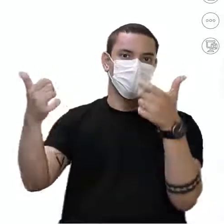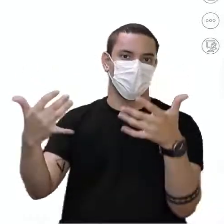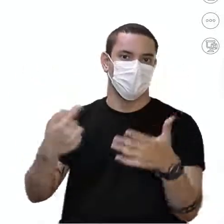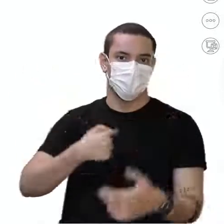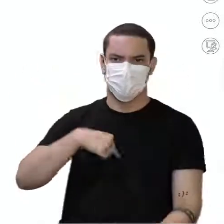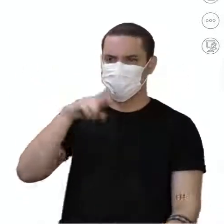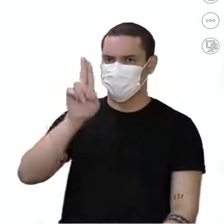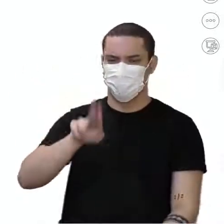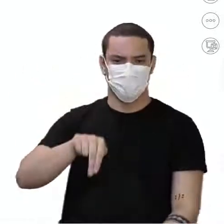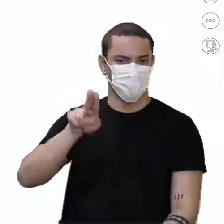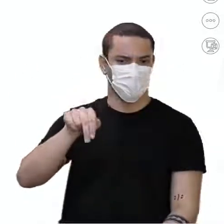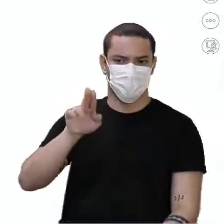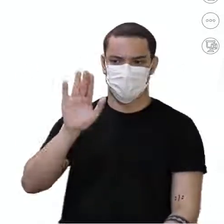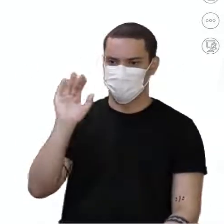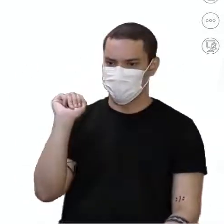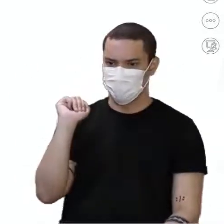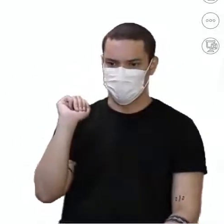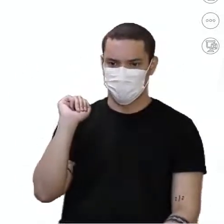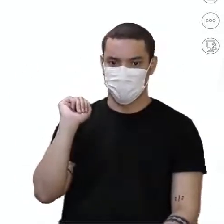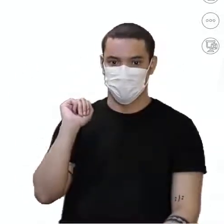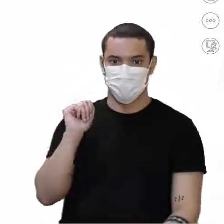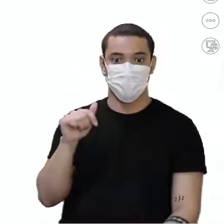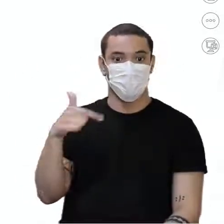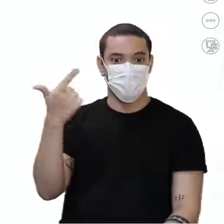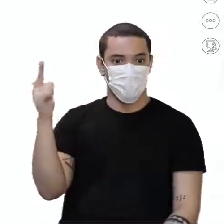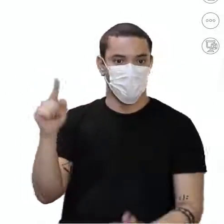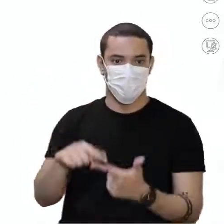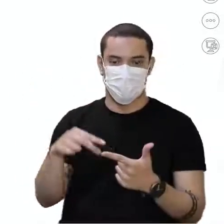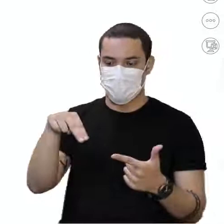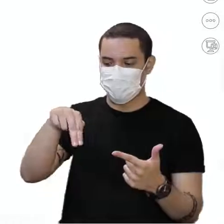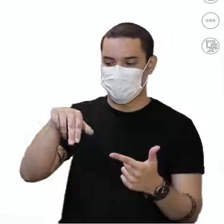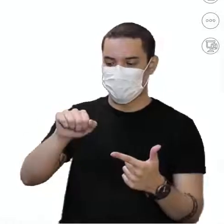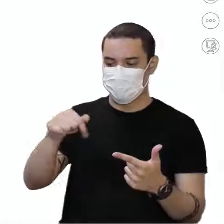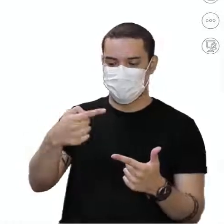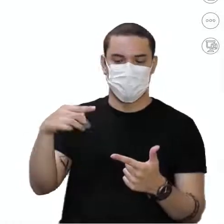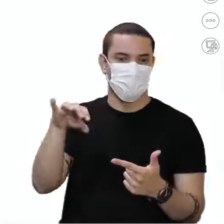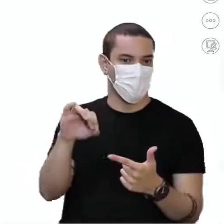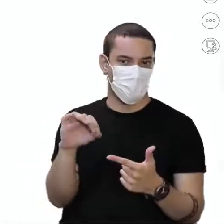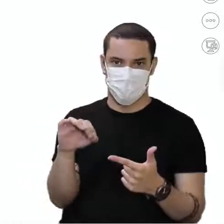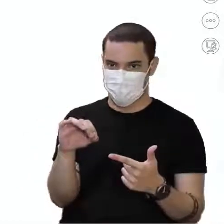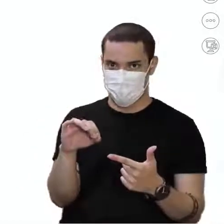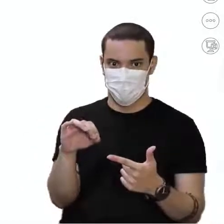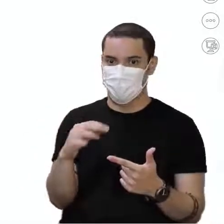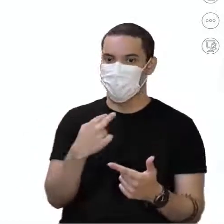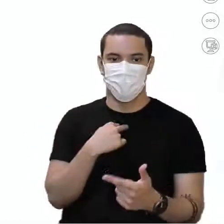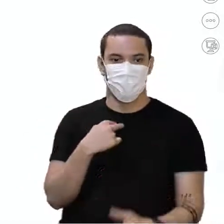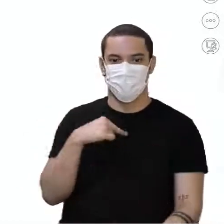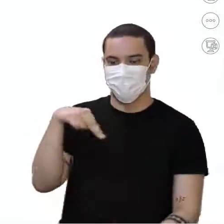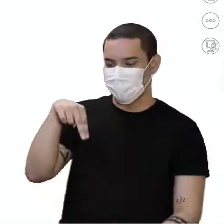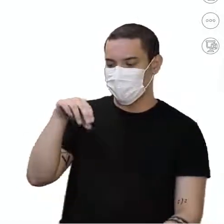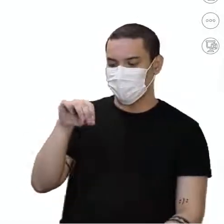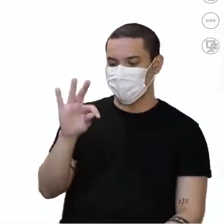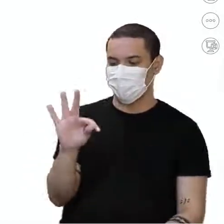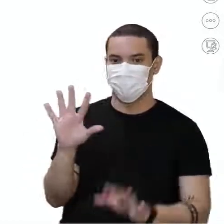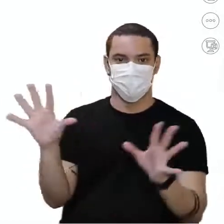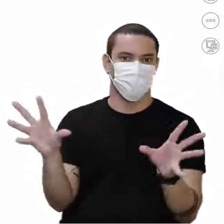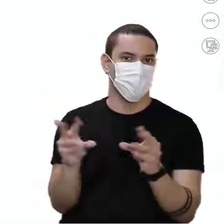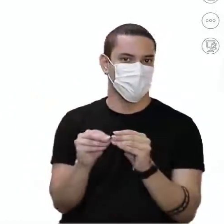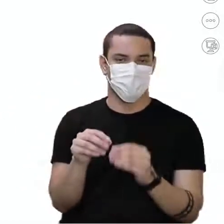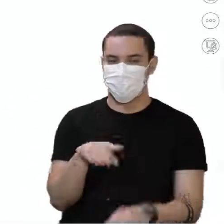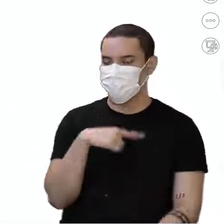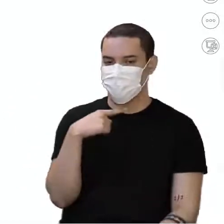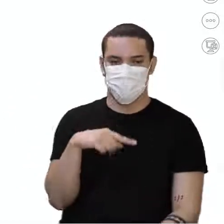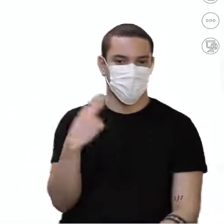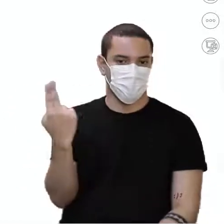nunca estive. Aqui, eu não estive. Então, por causa do nunca, eu não posso usar o not na mesma frase. Certo?